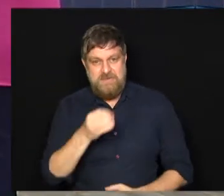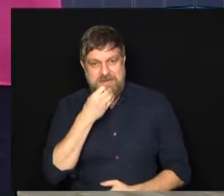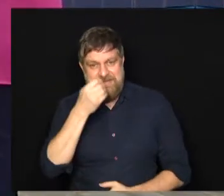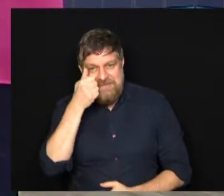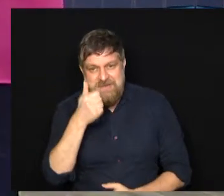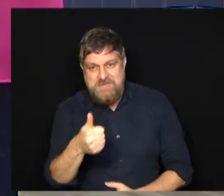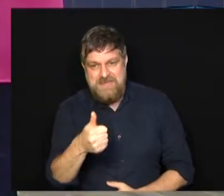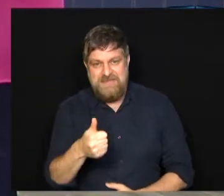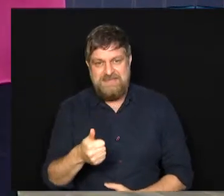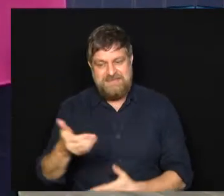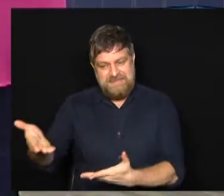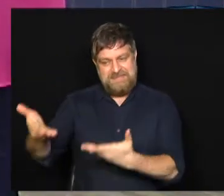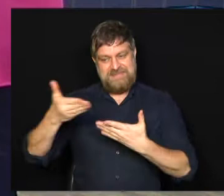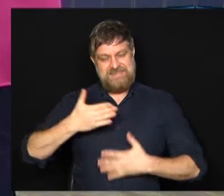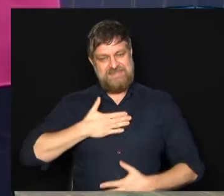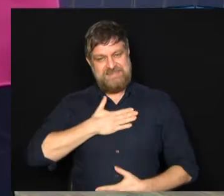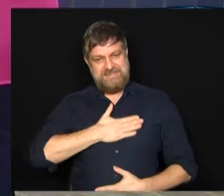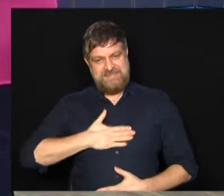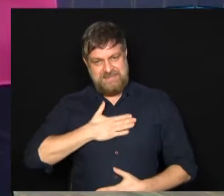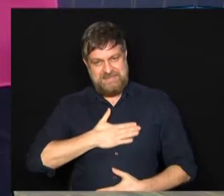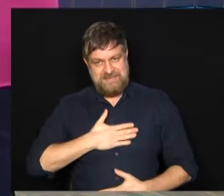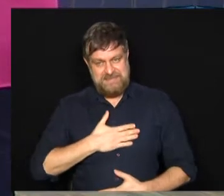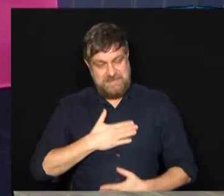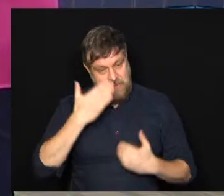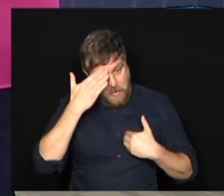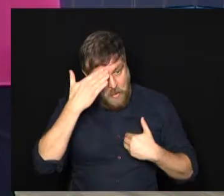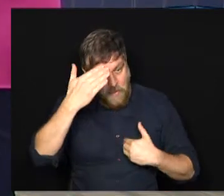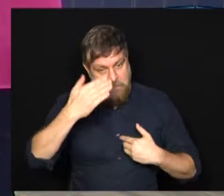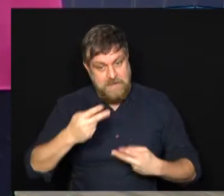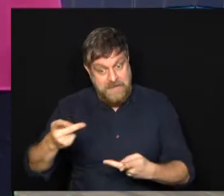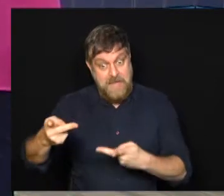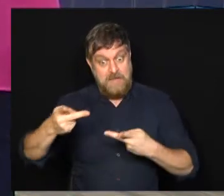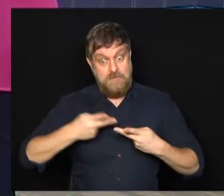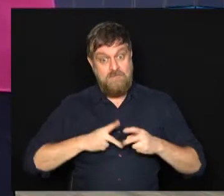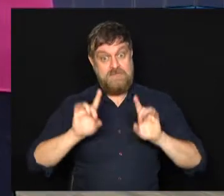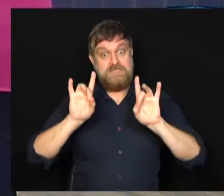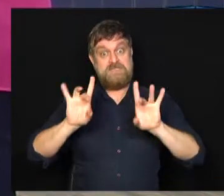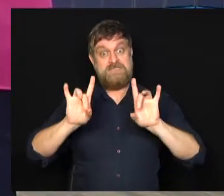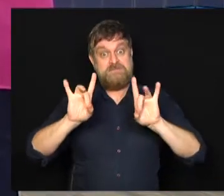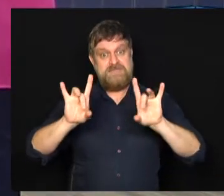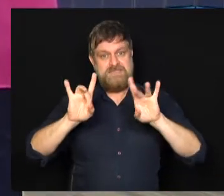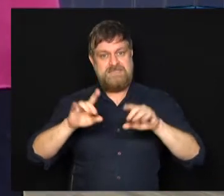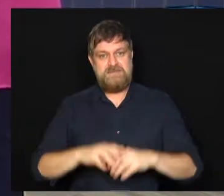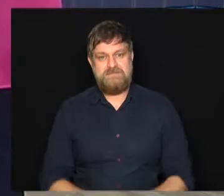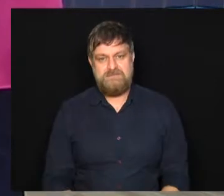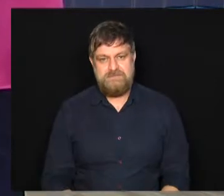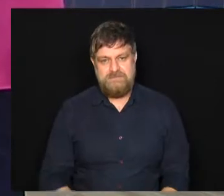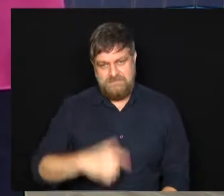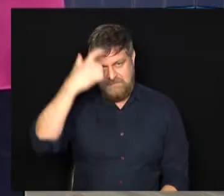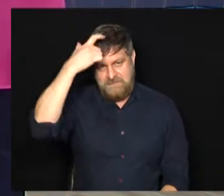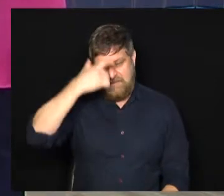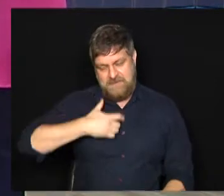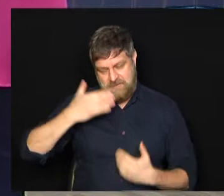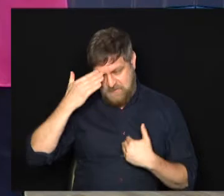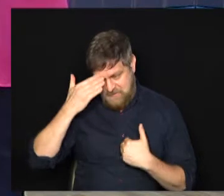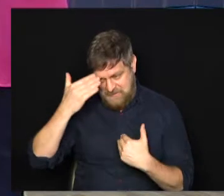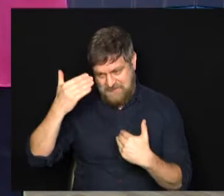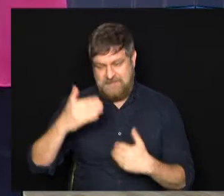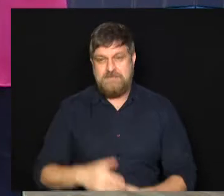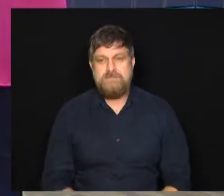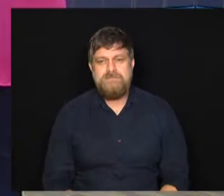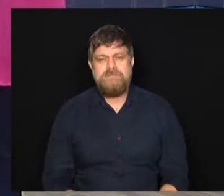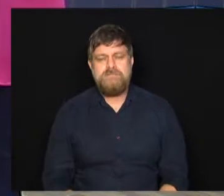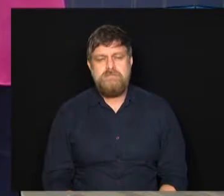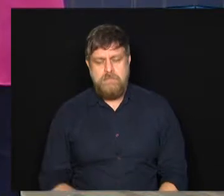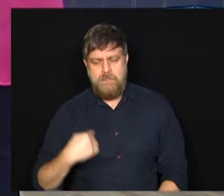bem? Seja muito bem-vindo. Obrigada por nos atender a esse convite tão especial, viu? Eu que agradeço. Doutor,